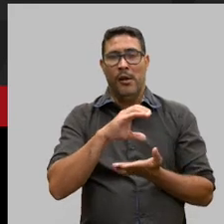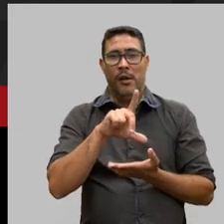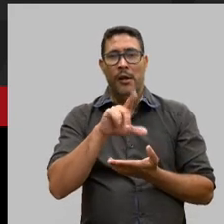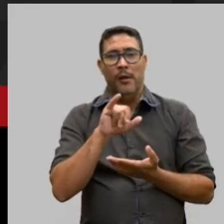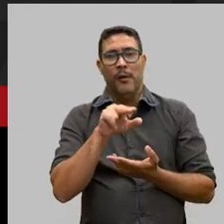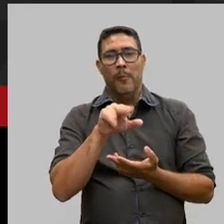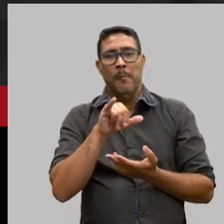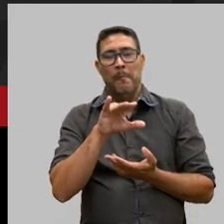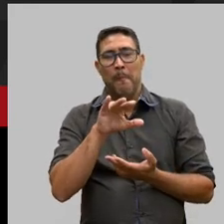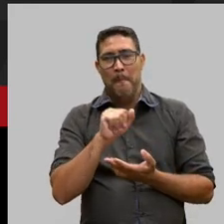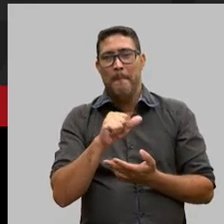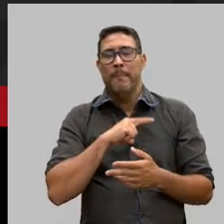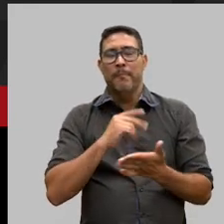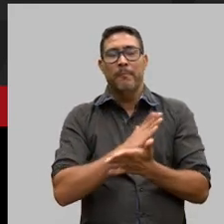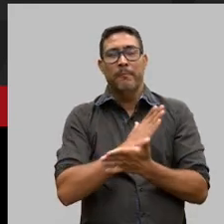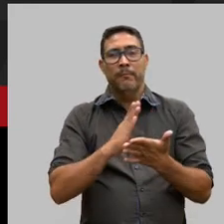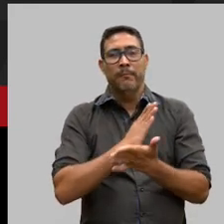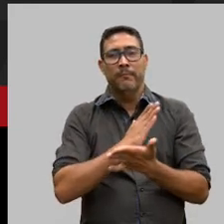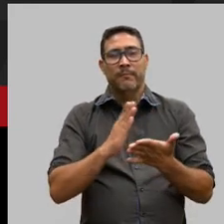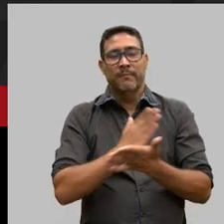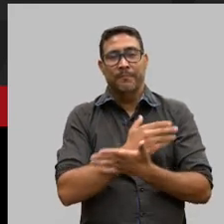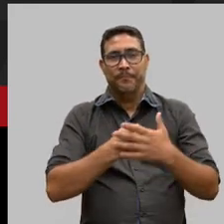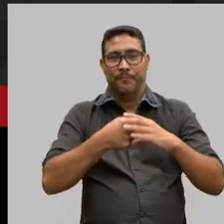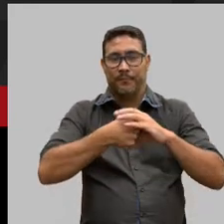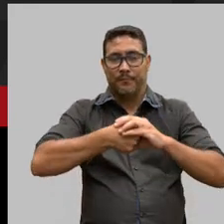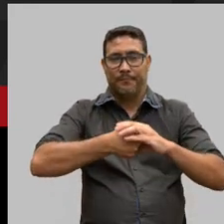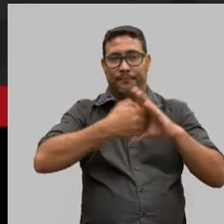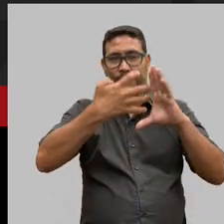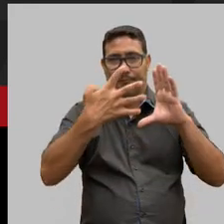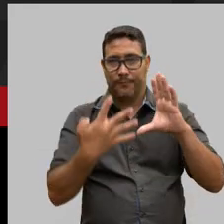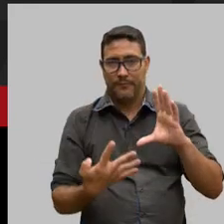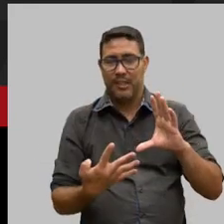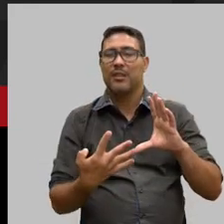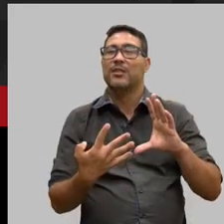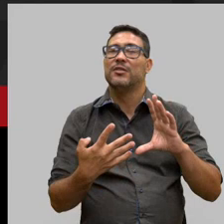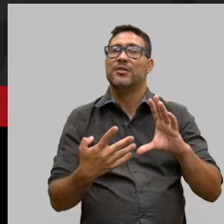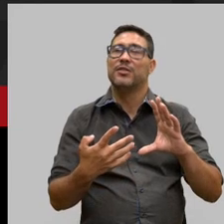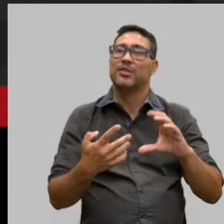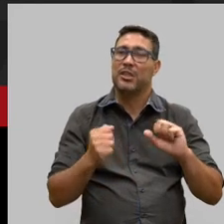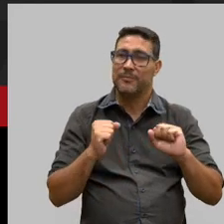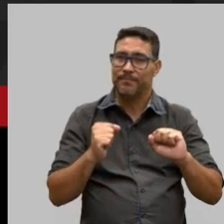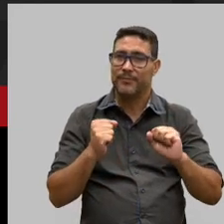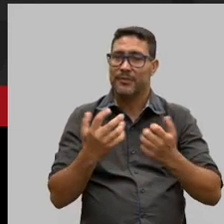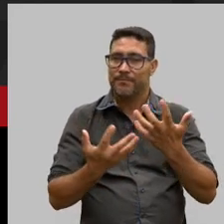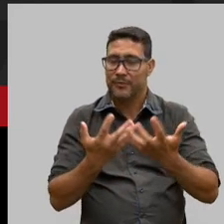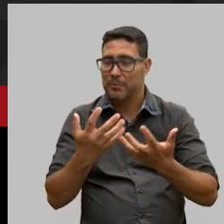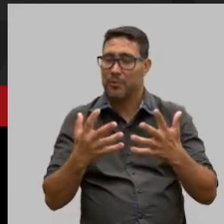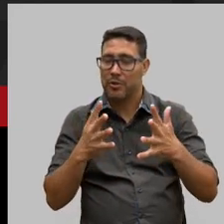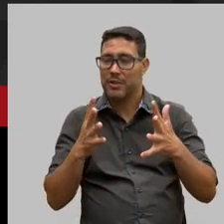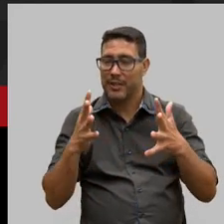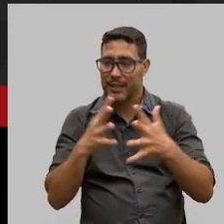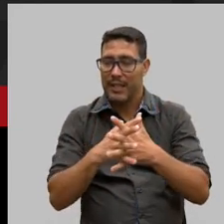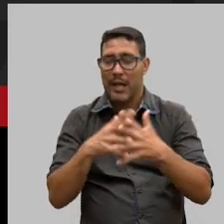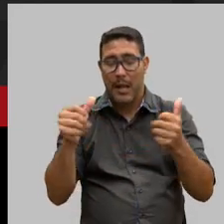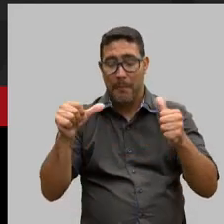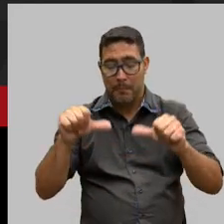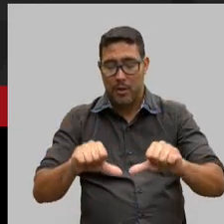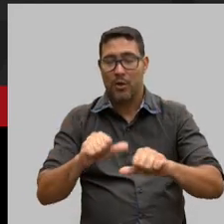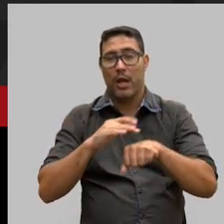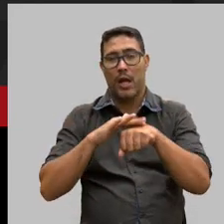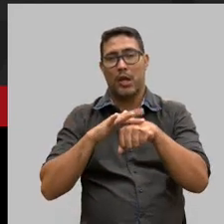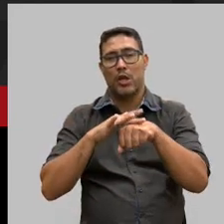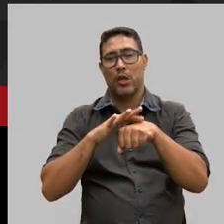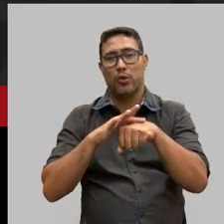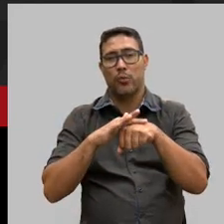características né bocais que podem deixar mais vulnerável às doenças bucais a questão dessa higiene